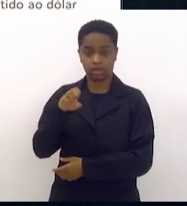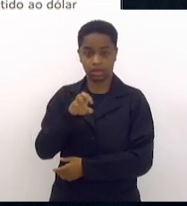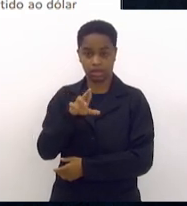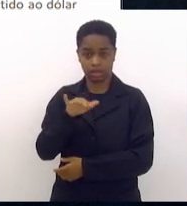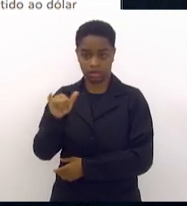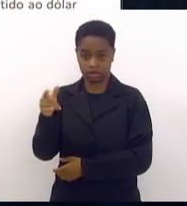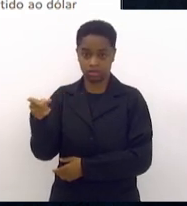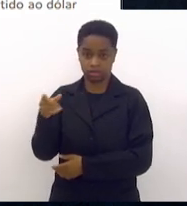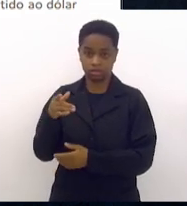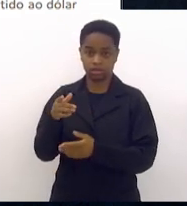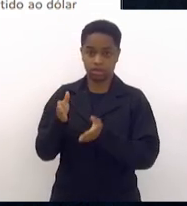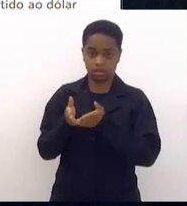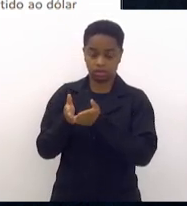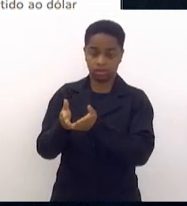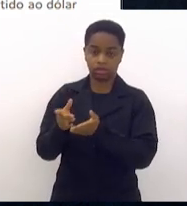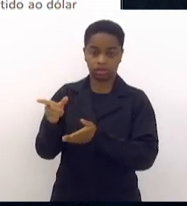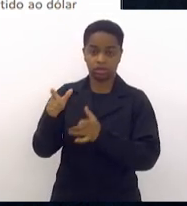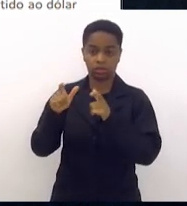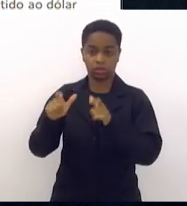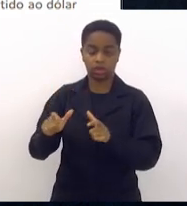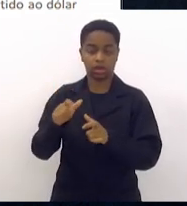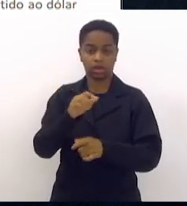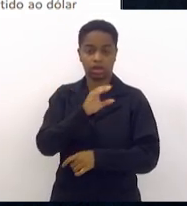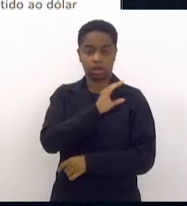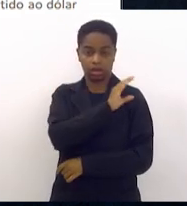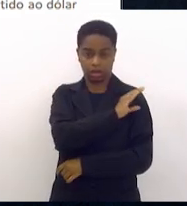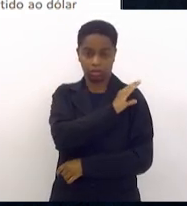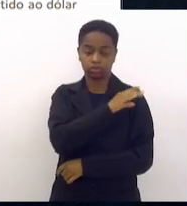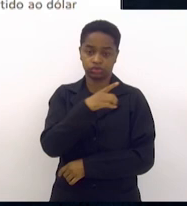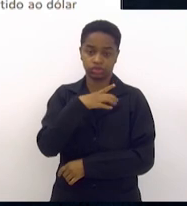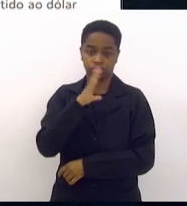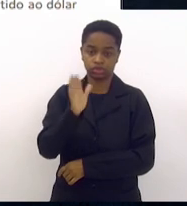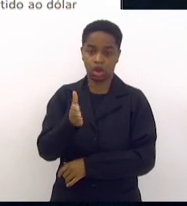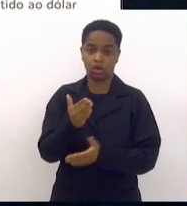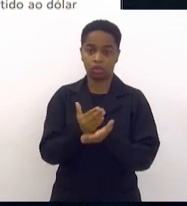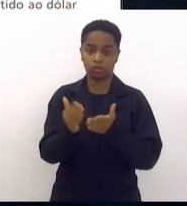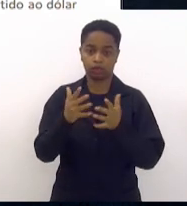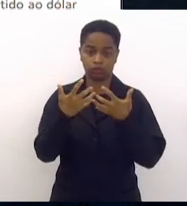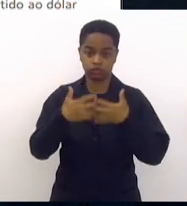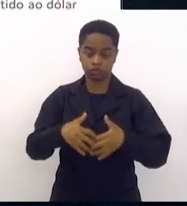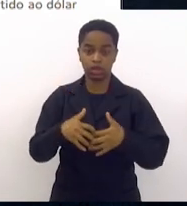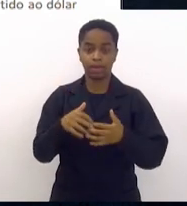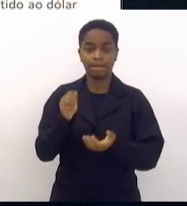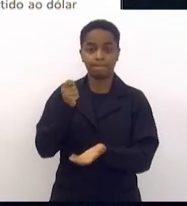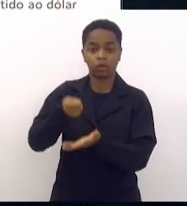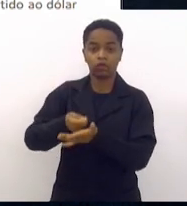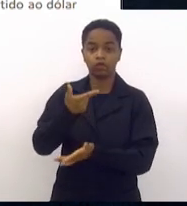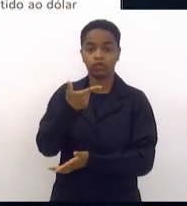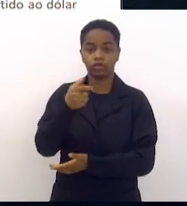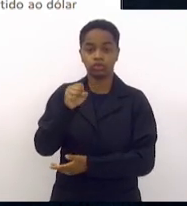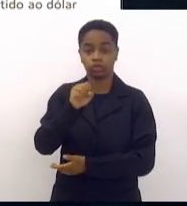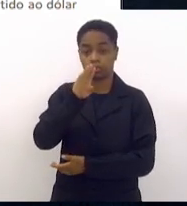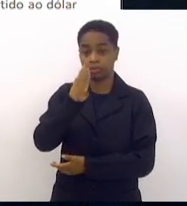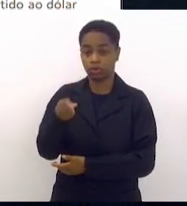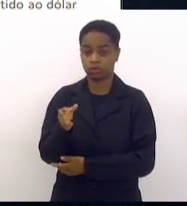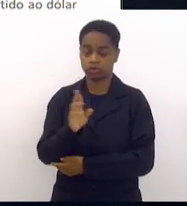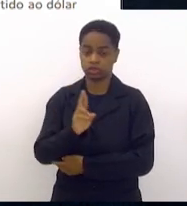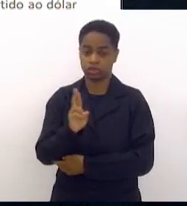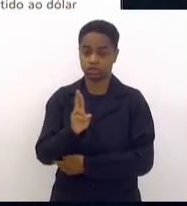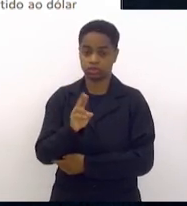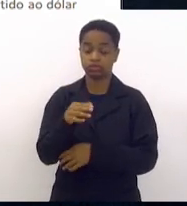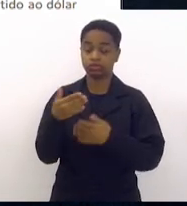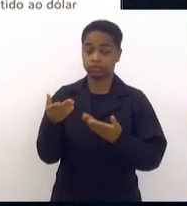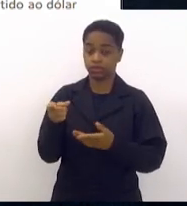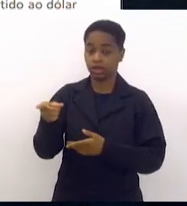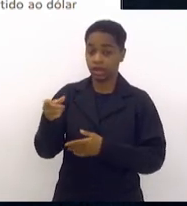eh na Bacia de Campos já entrou em funcionamento ela custou R 28 bilhões de reais tá só com essa plataforma se